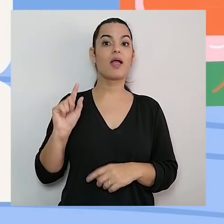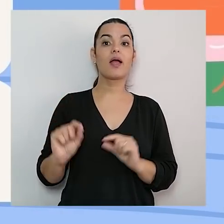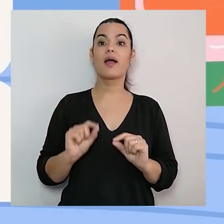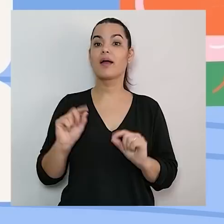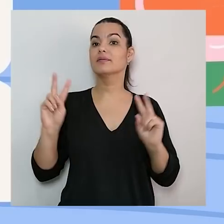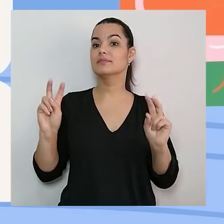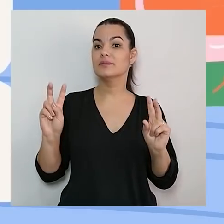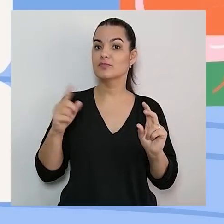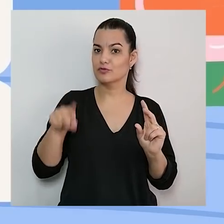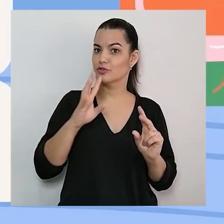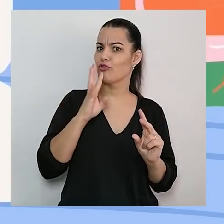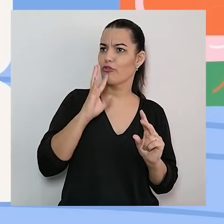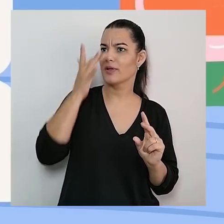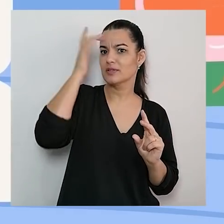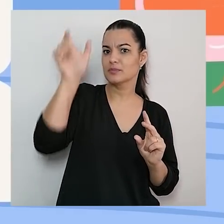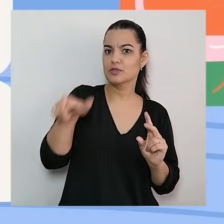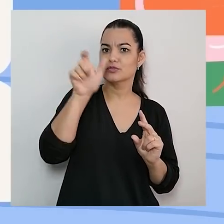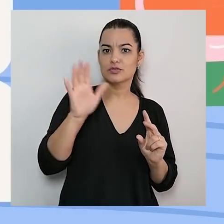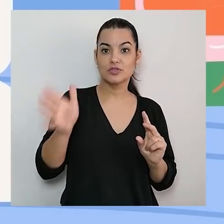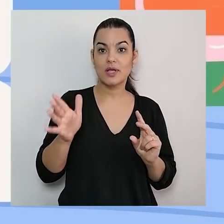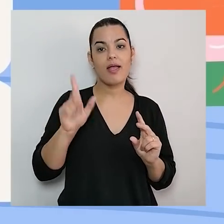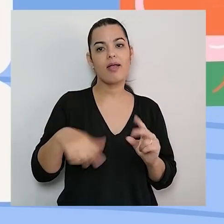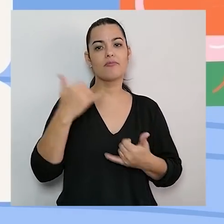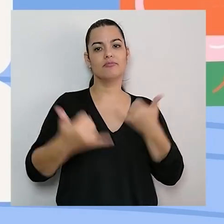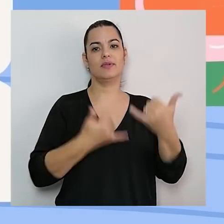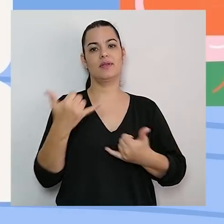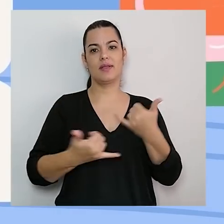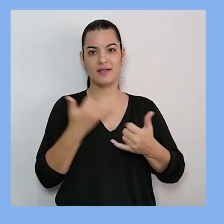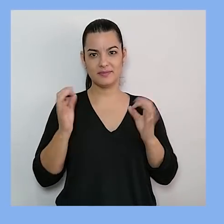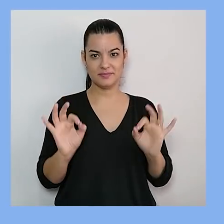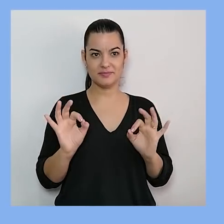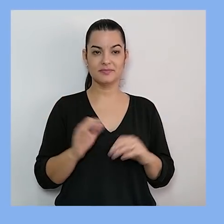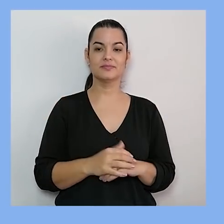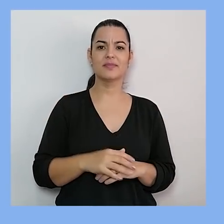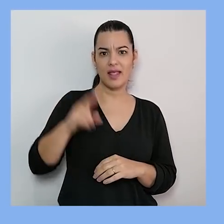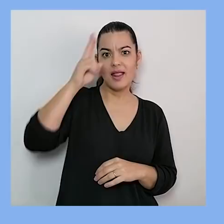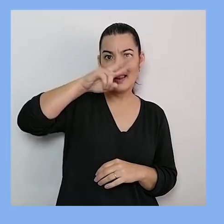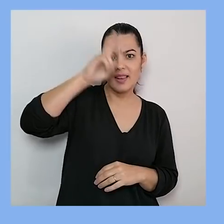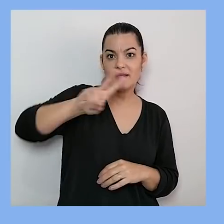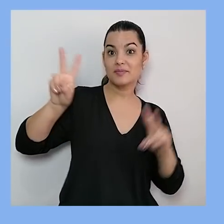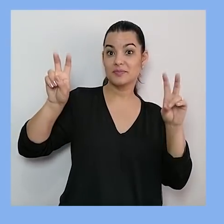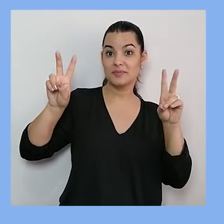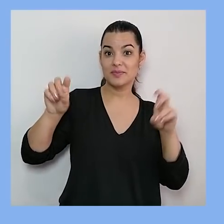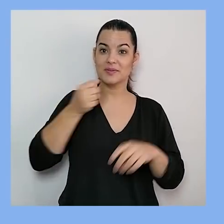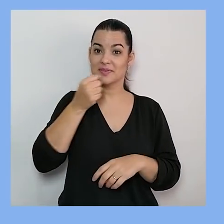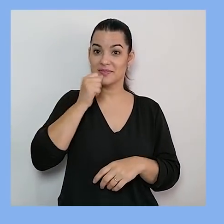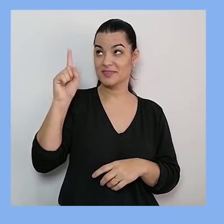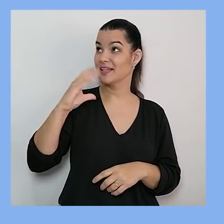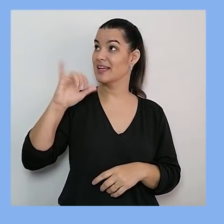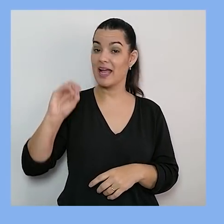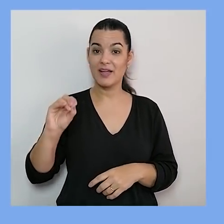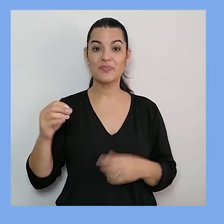as pessoas que você conhece será brincadeiras. Você lembra do tema da entrevista do